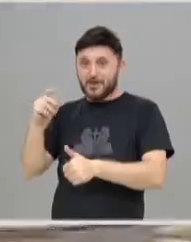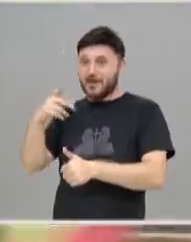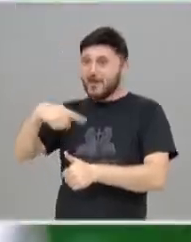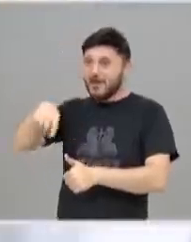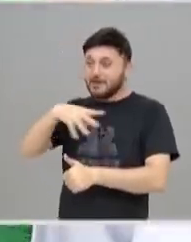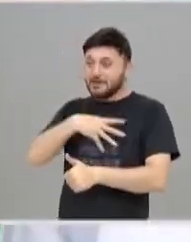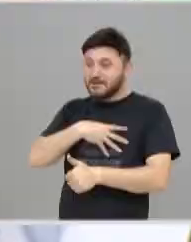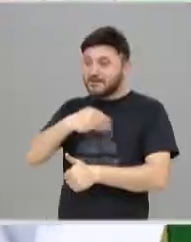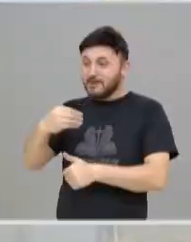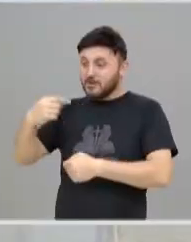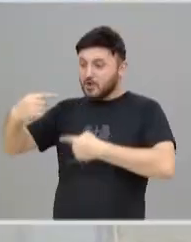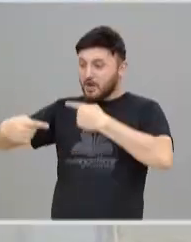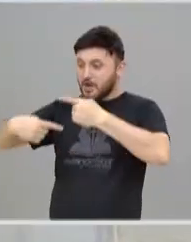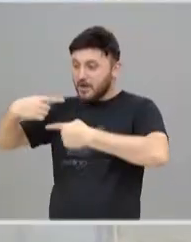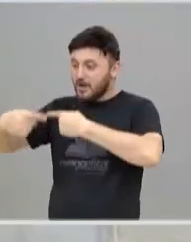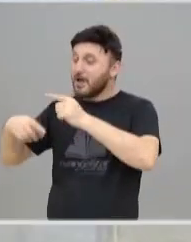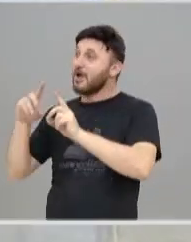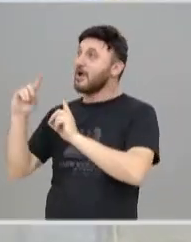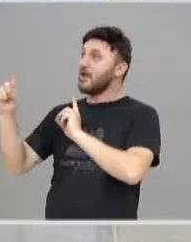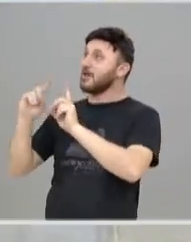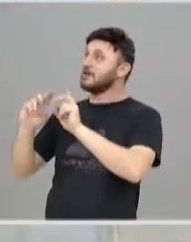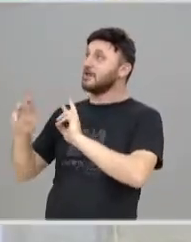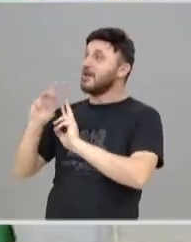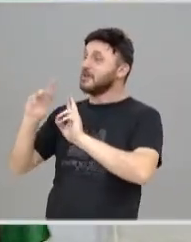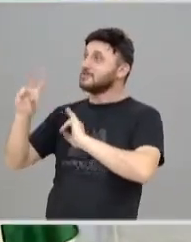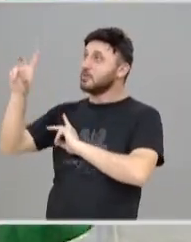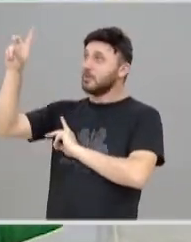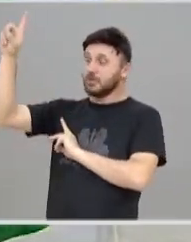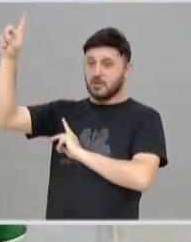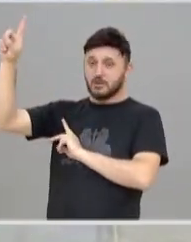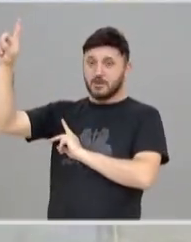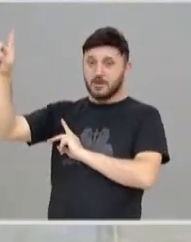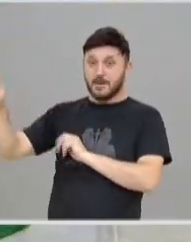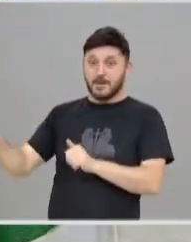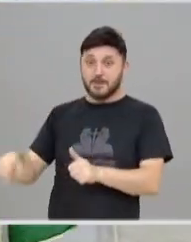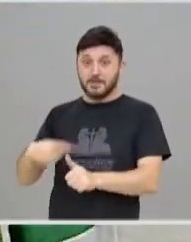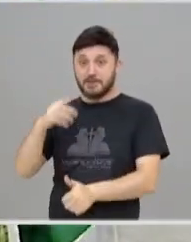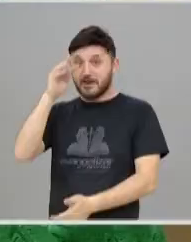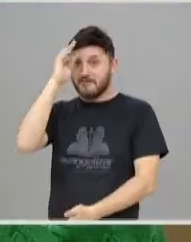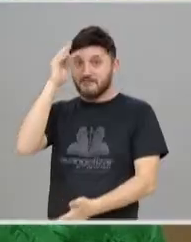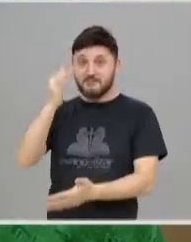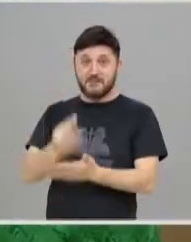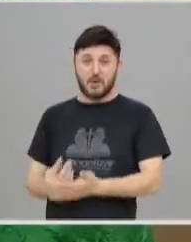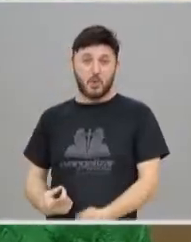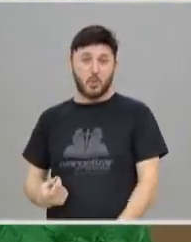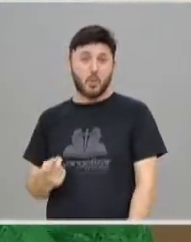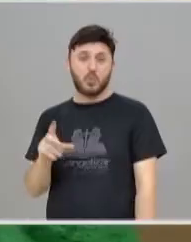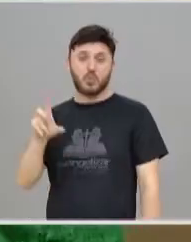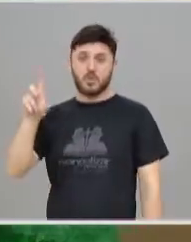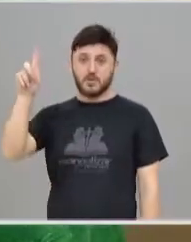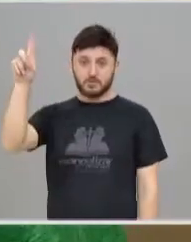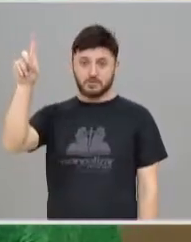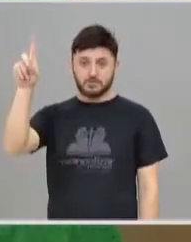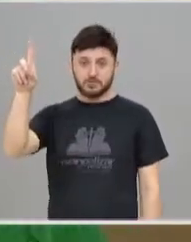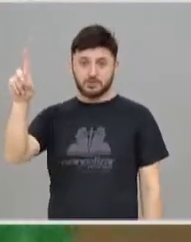a relação com Deus. Então a fé, primeiro precisava ser firmada, há um só Deus. Chegar a dizer que Deus